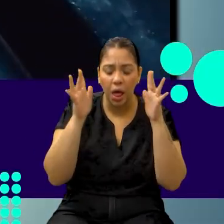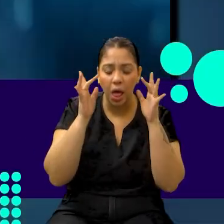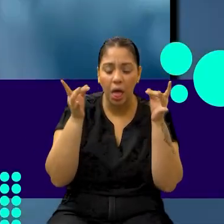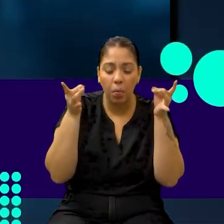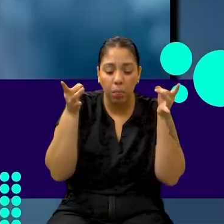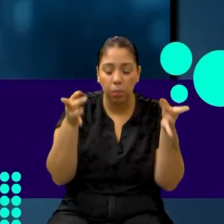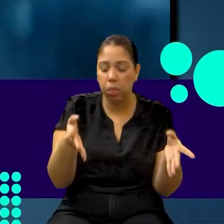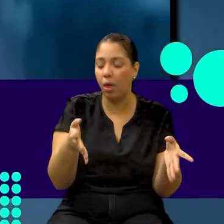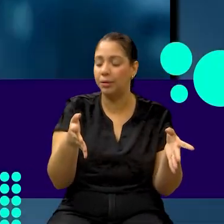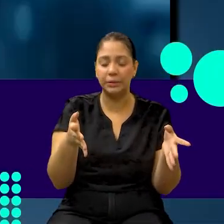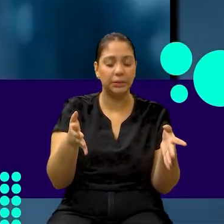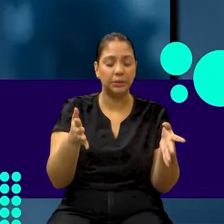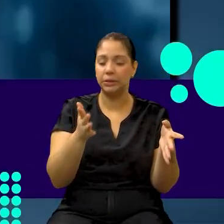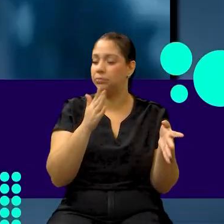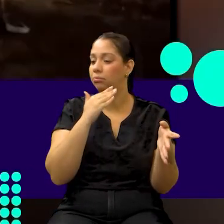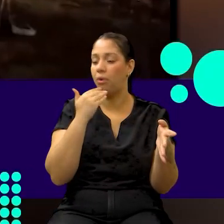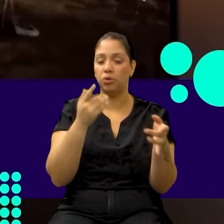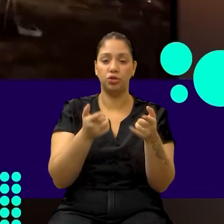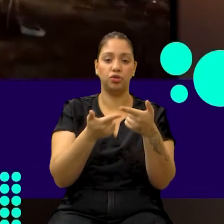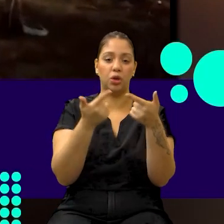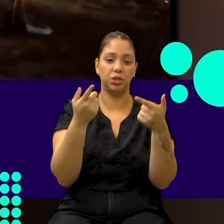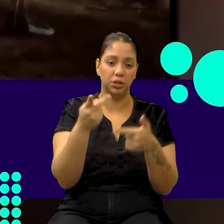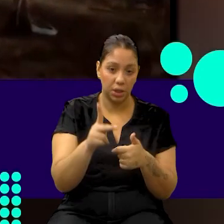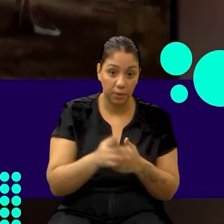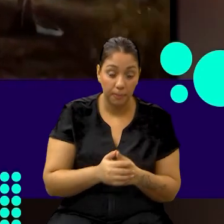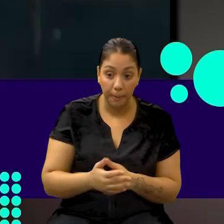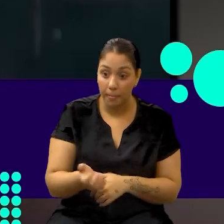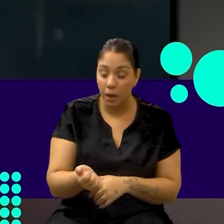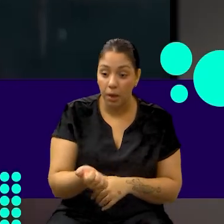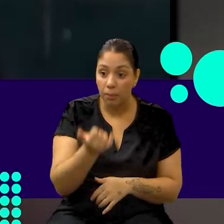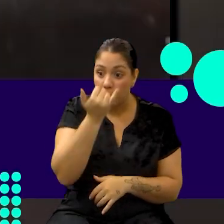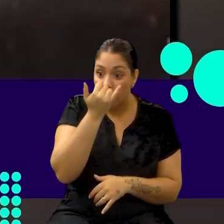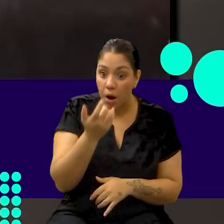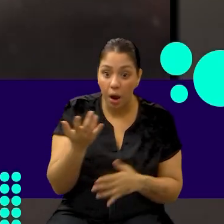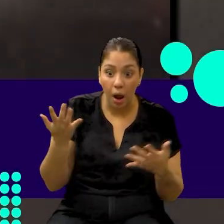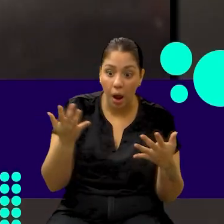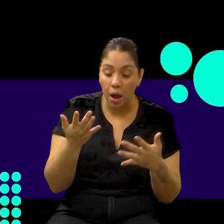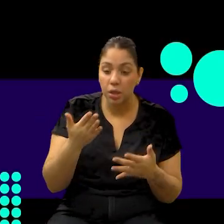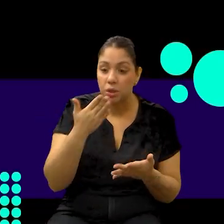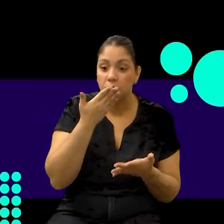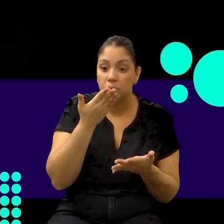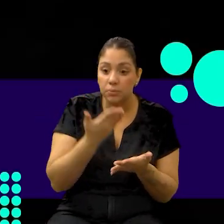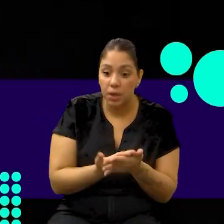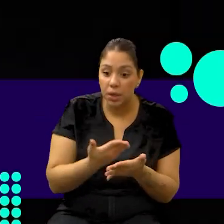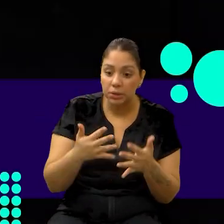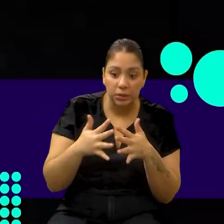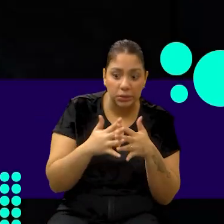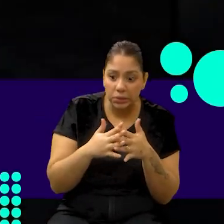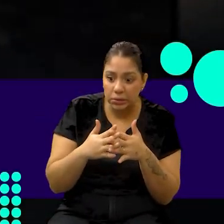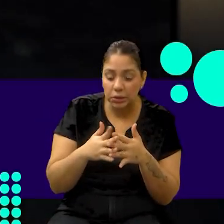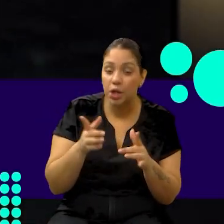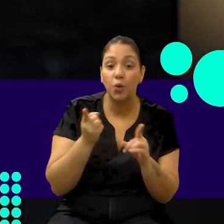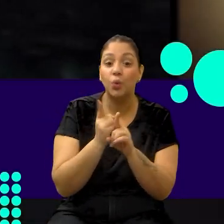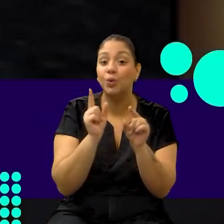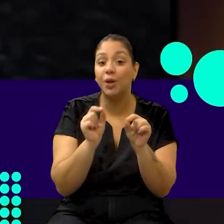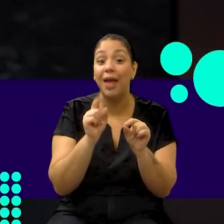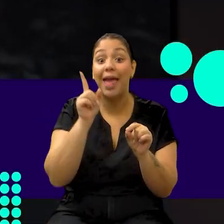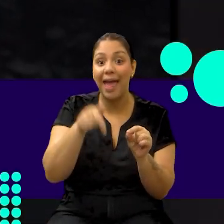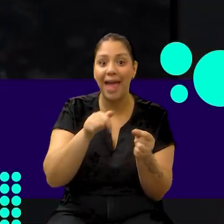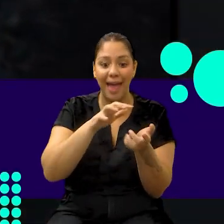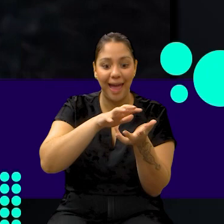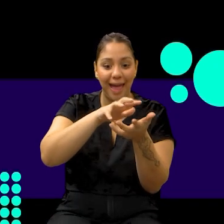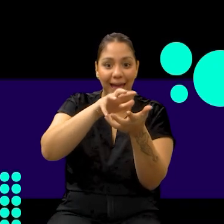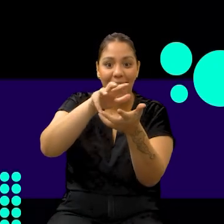a imaginar que está abandonado à própria sorte. Para sua surpresa, e para complicar a situação,